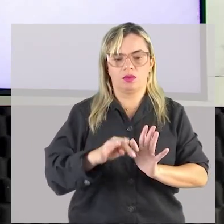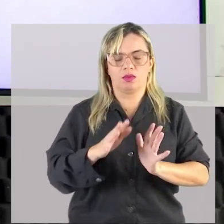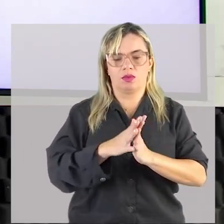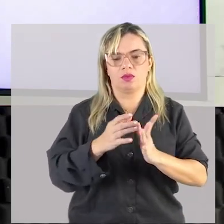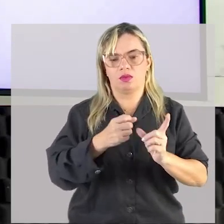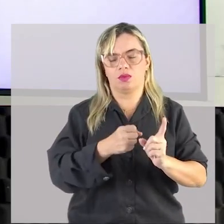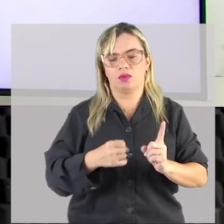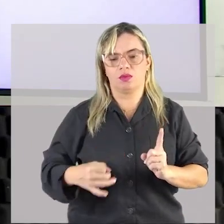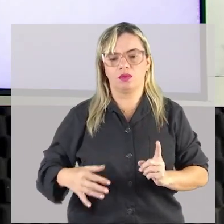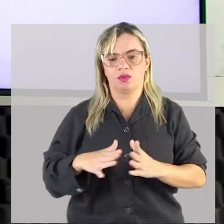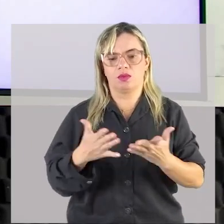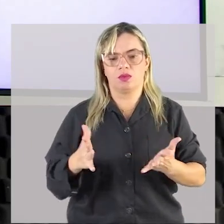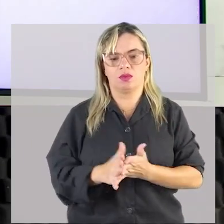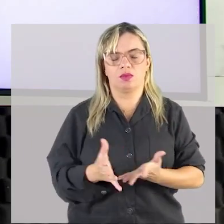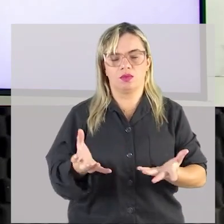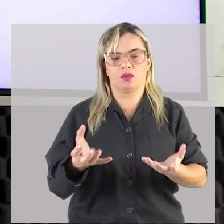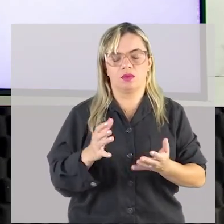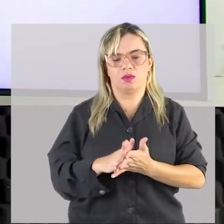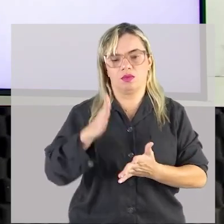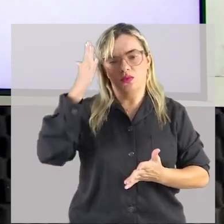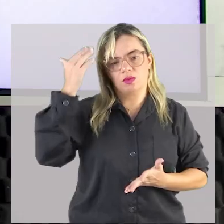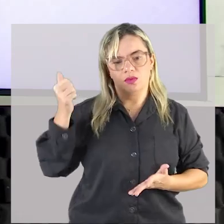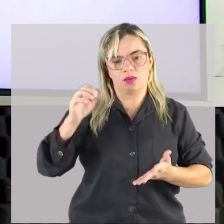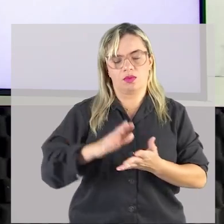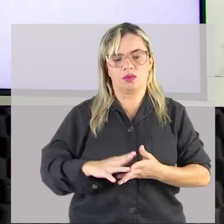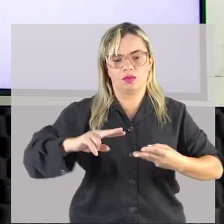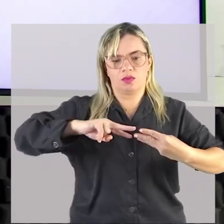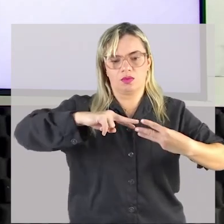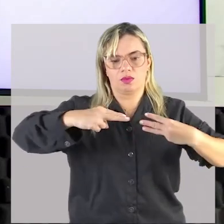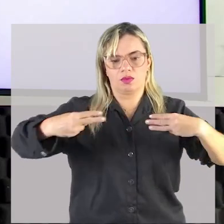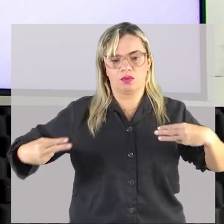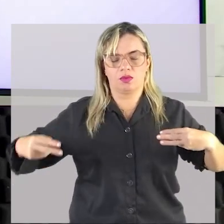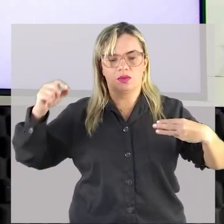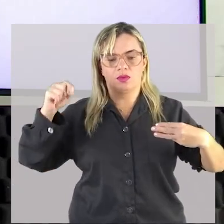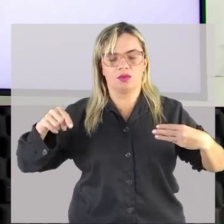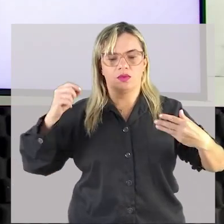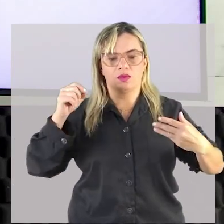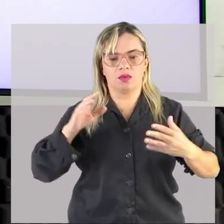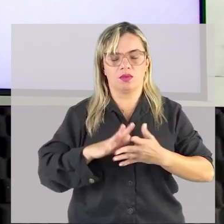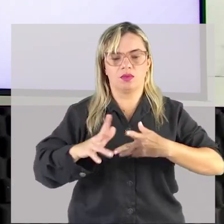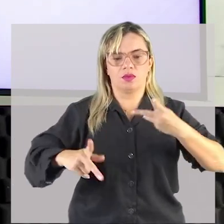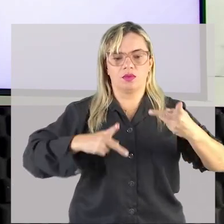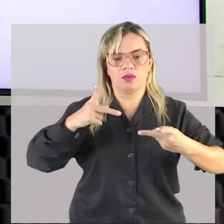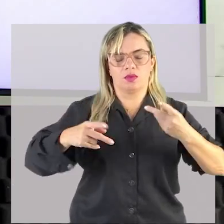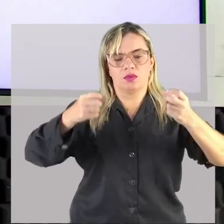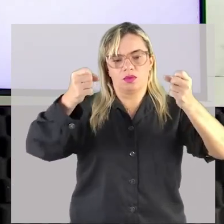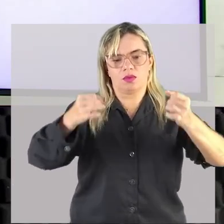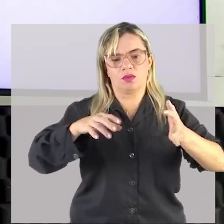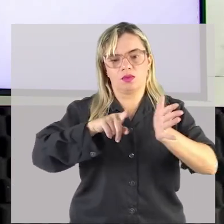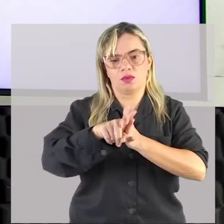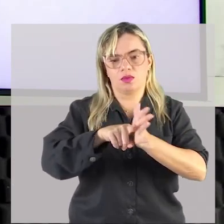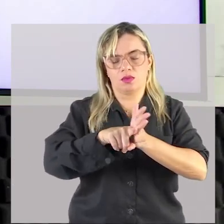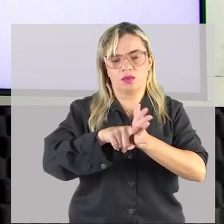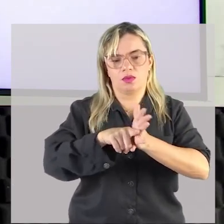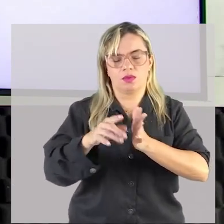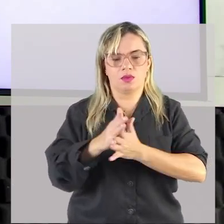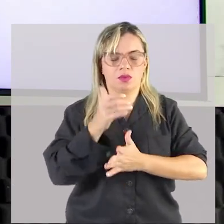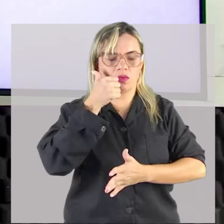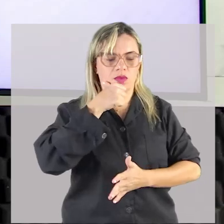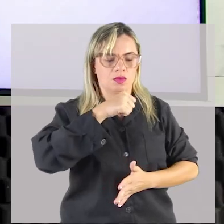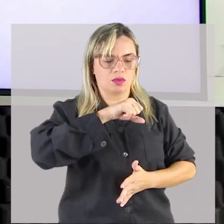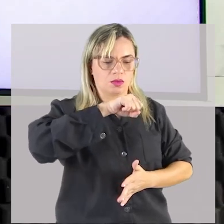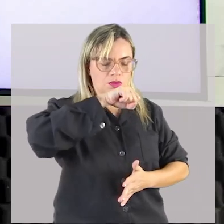explanação, o que ela está querendo saber é, de acordo com o que Mendel falou, a contribuição genética da mãe para